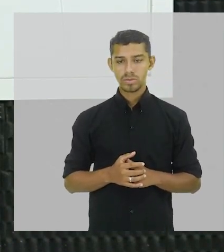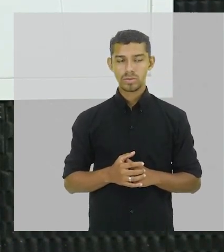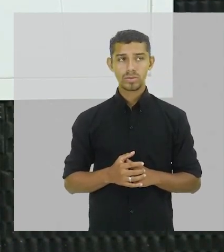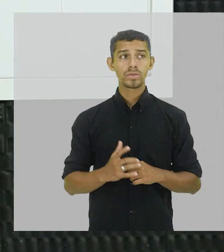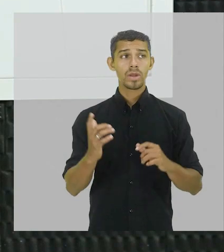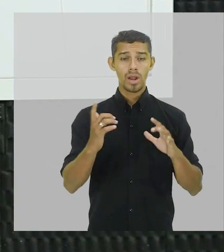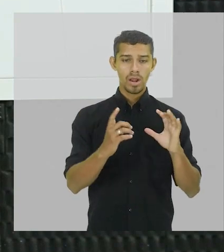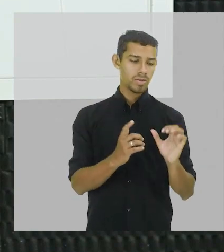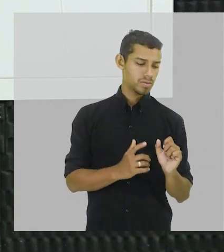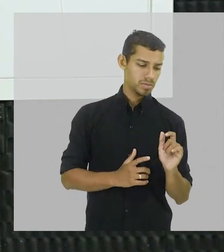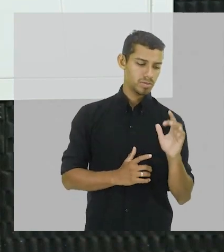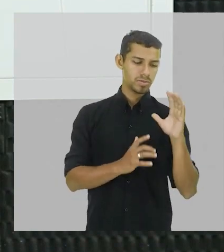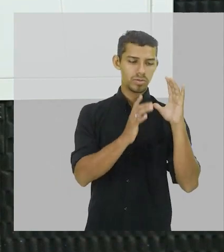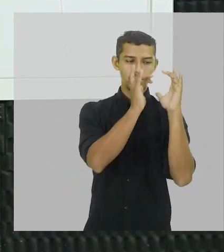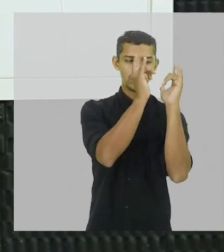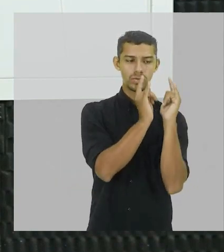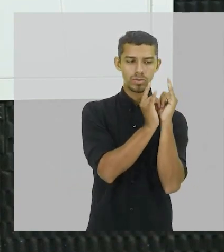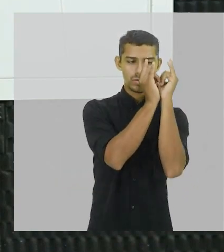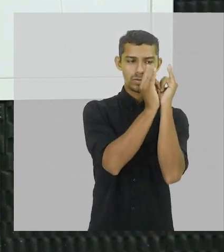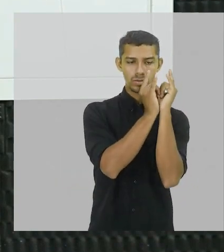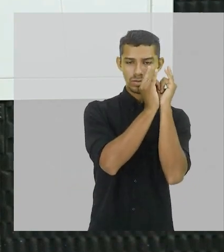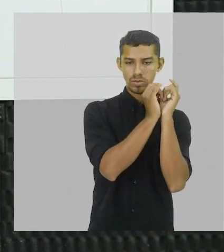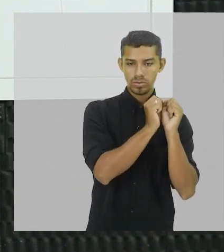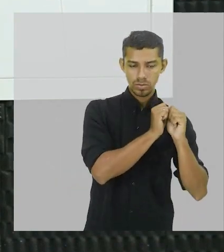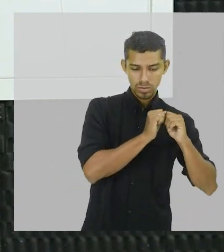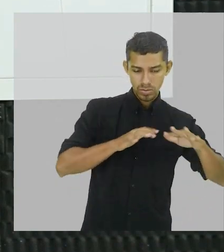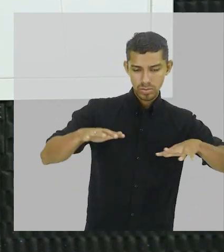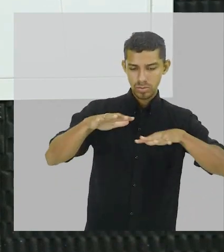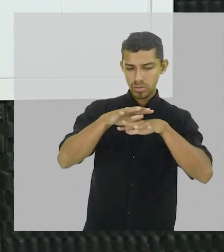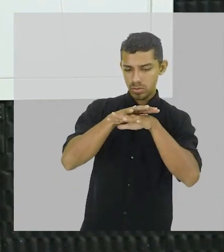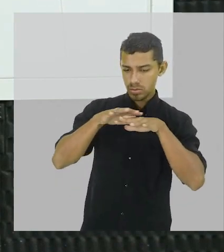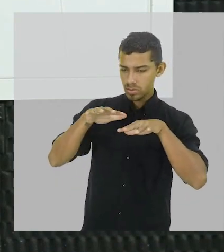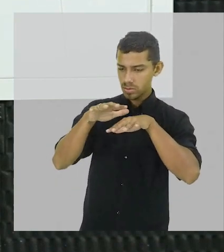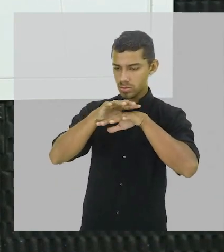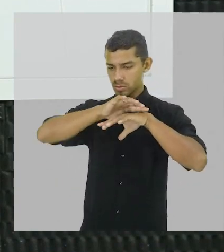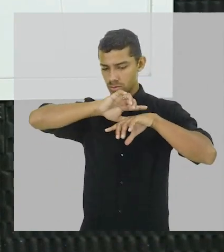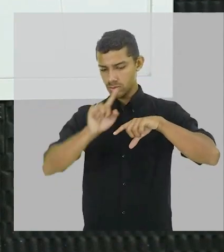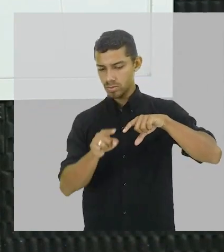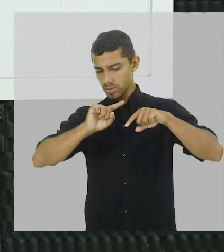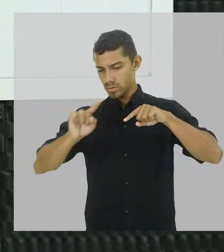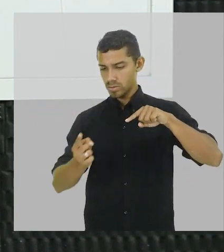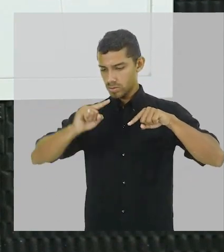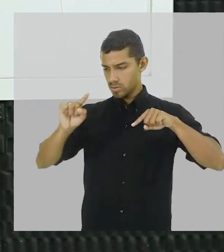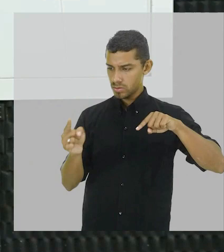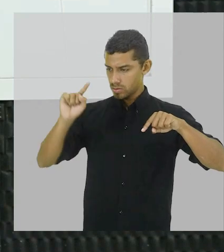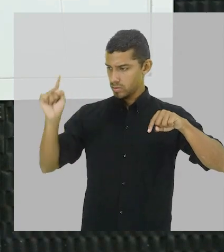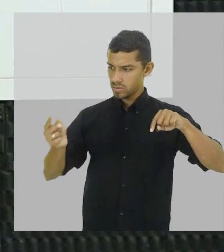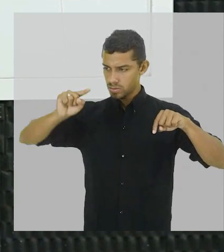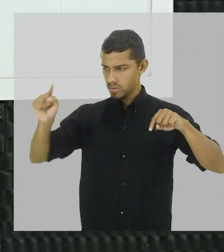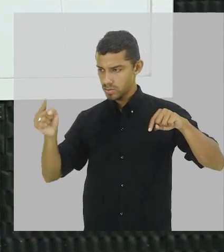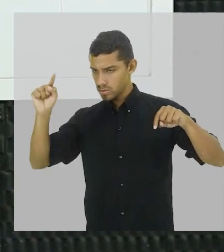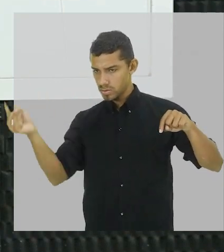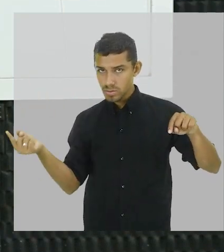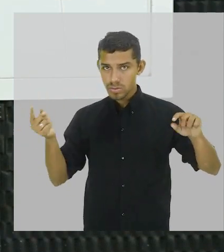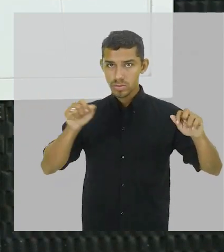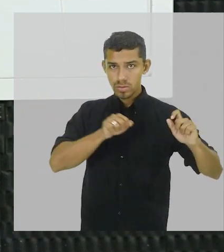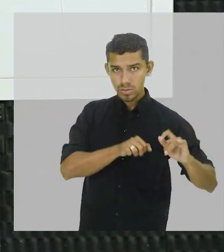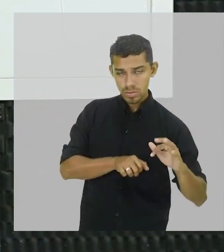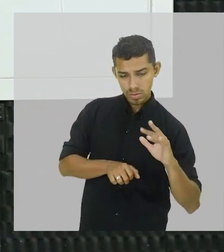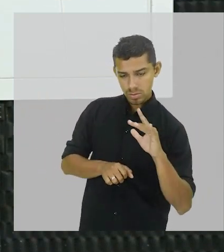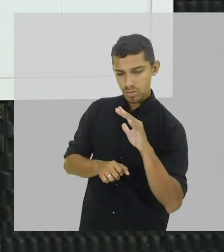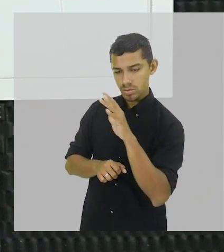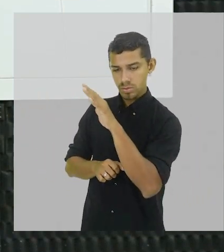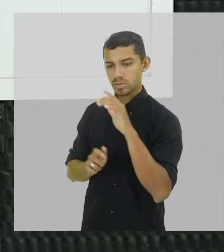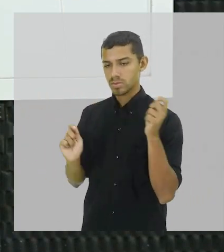E essa antena ela vai emitir aí, né, essas ondas. Então tem aqui, ó, um